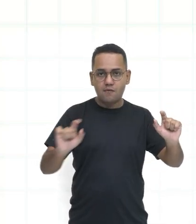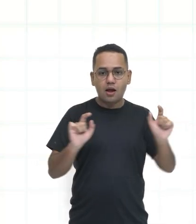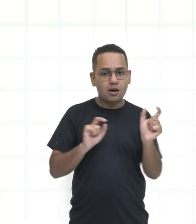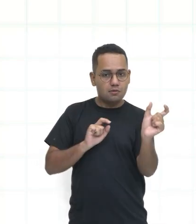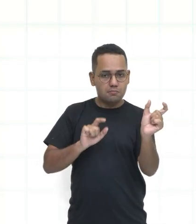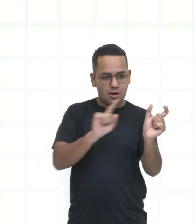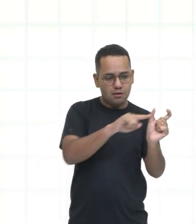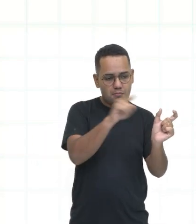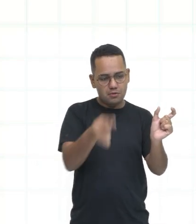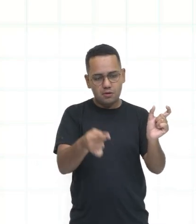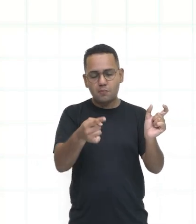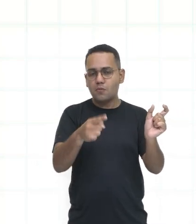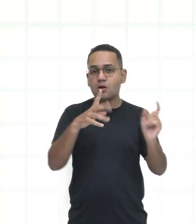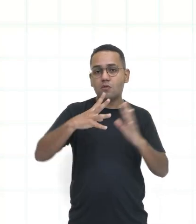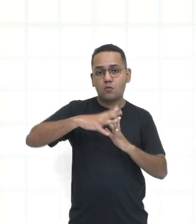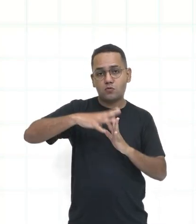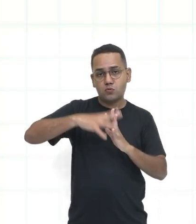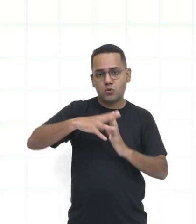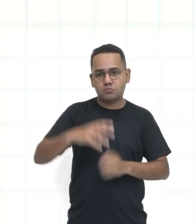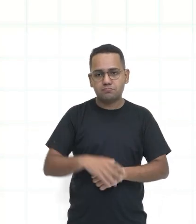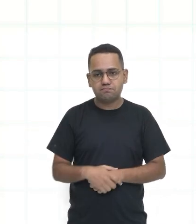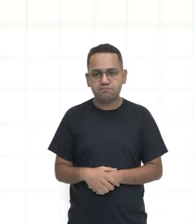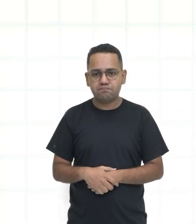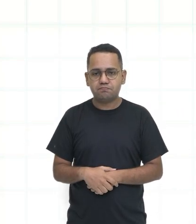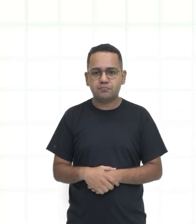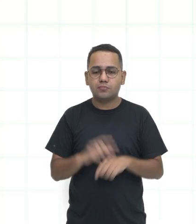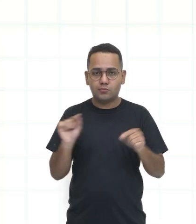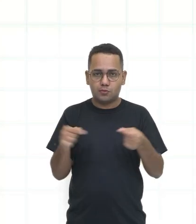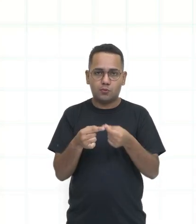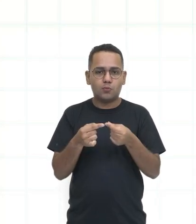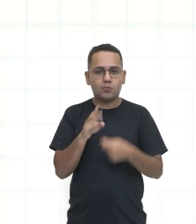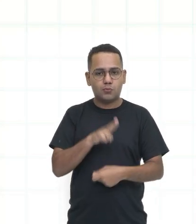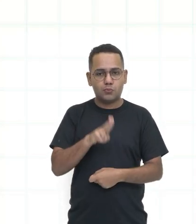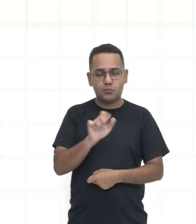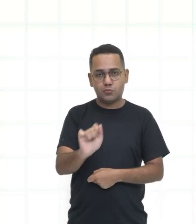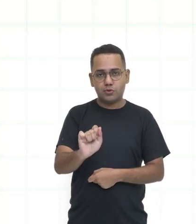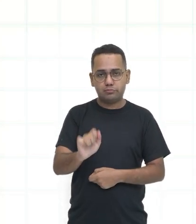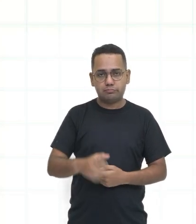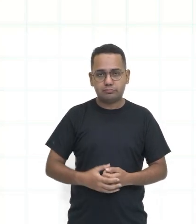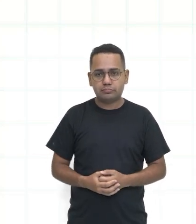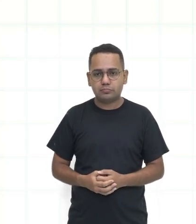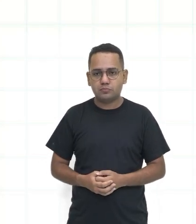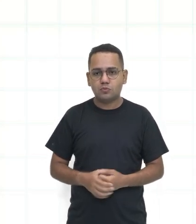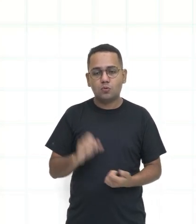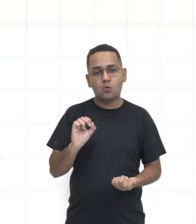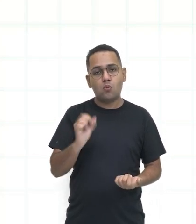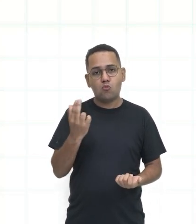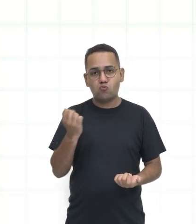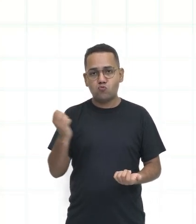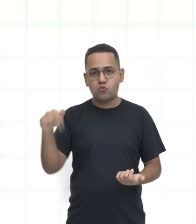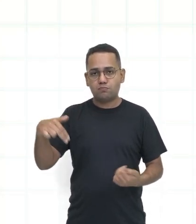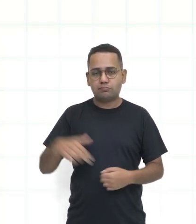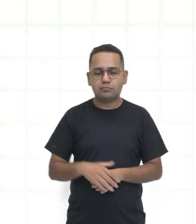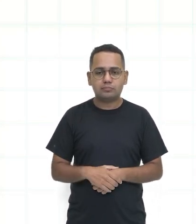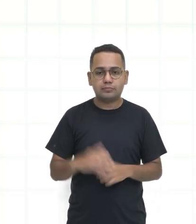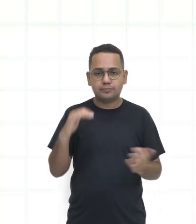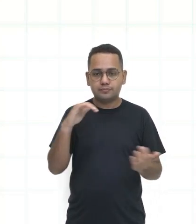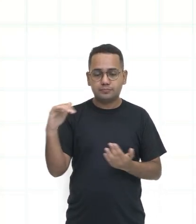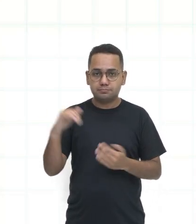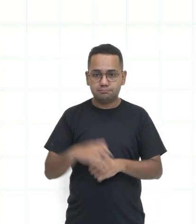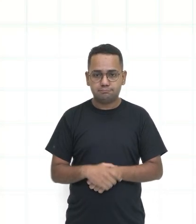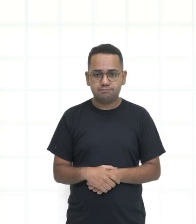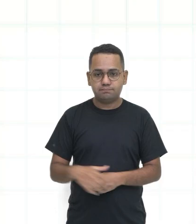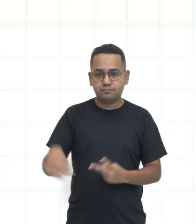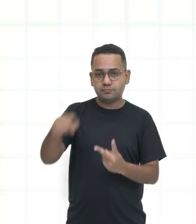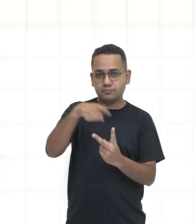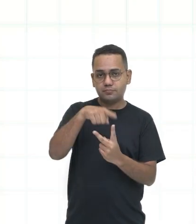de consoante. Isso exige, então, o artigo indefinido a, né, ou a. Então, para a gente relembrar, anotem aí, eu